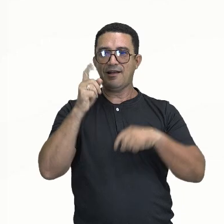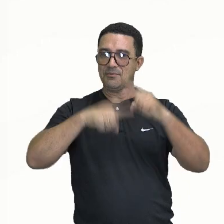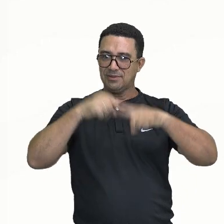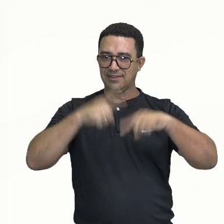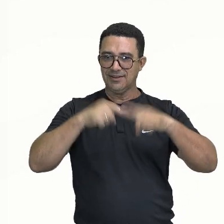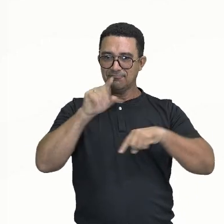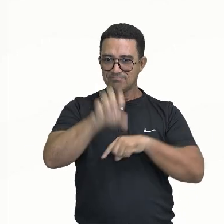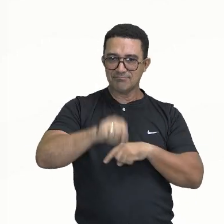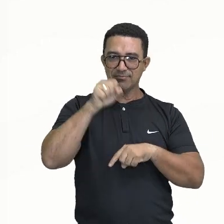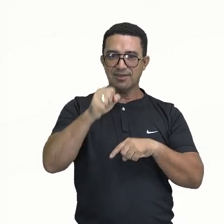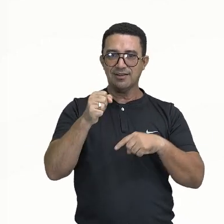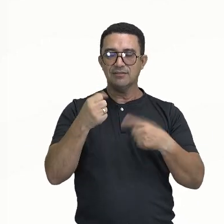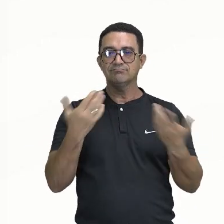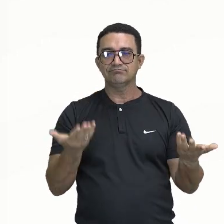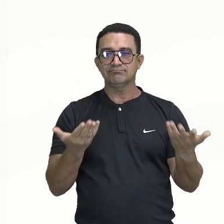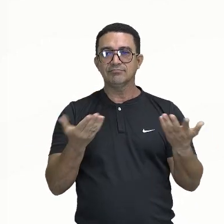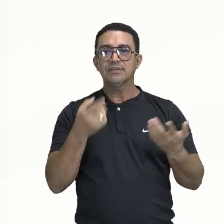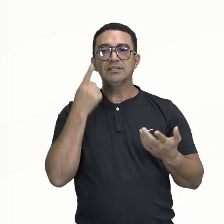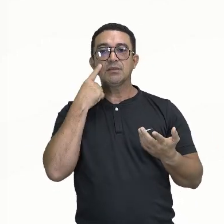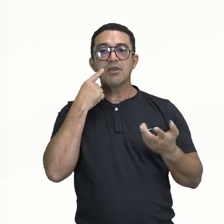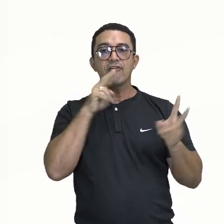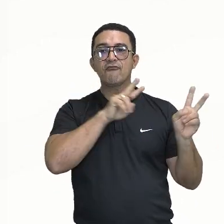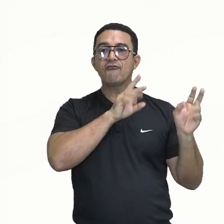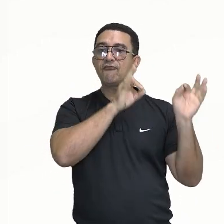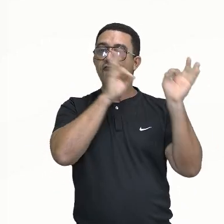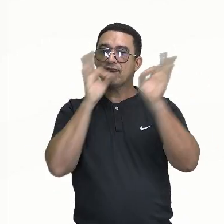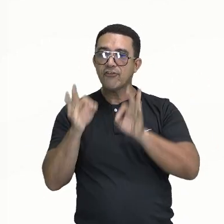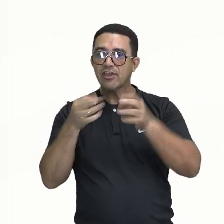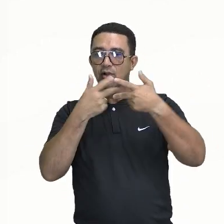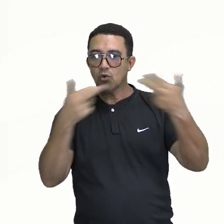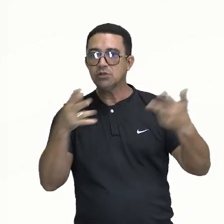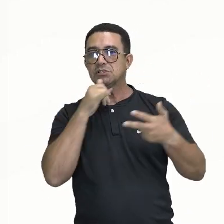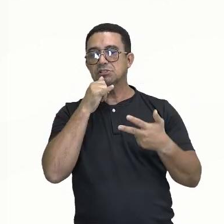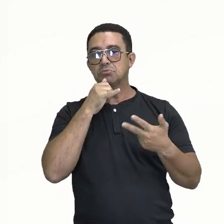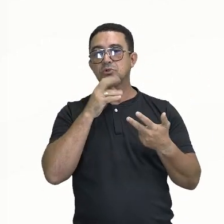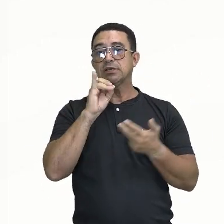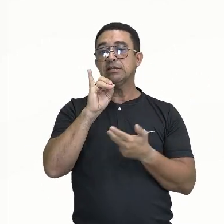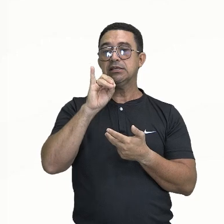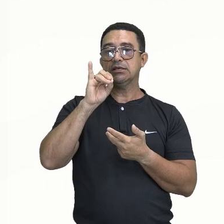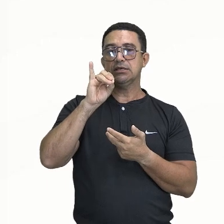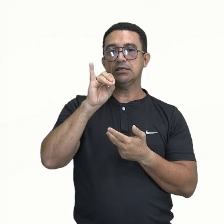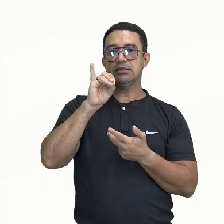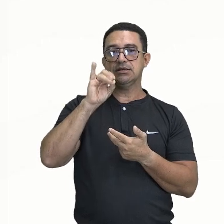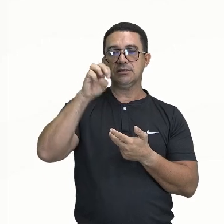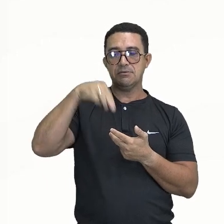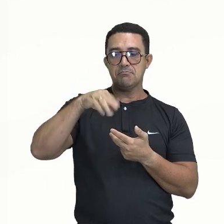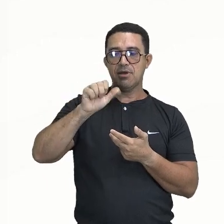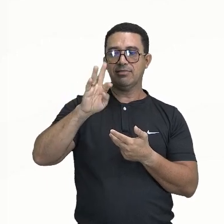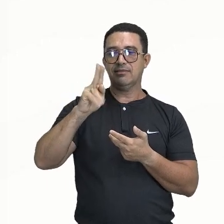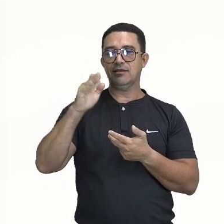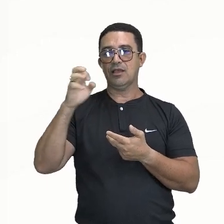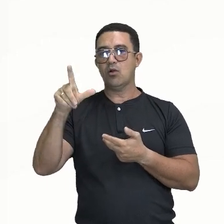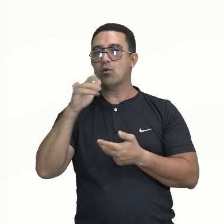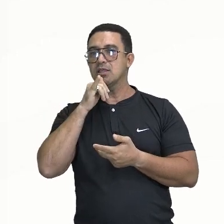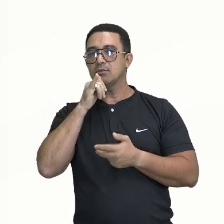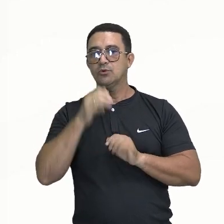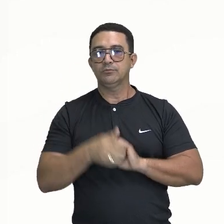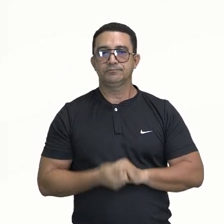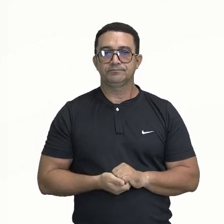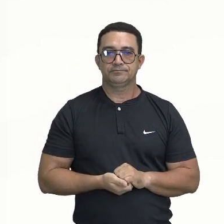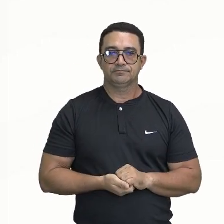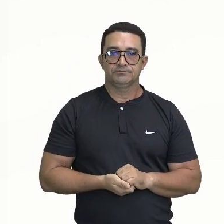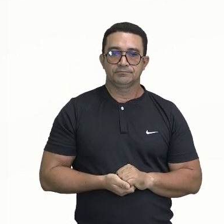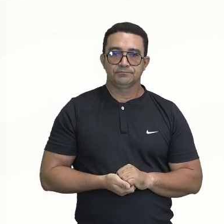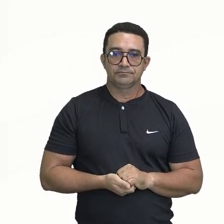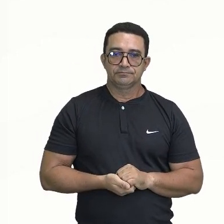palpáveis. E aqui a gente vai ver como bens imóveis, que pode ser também,